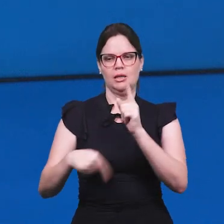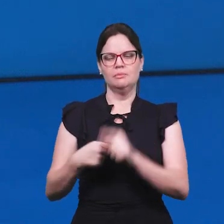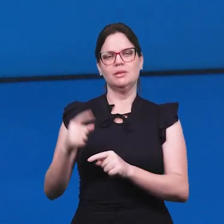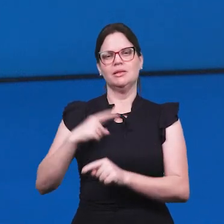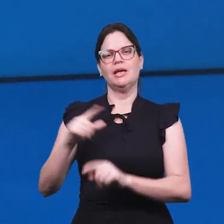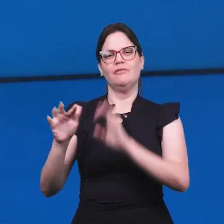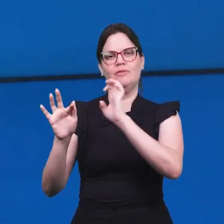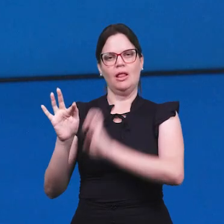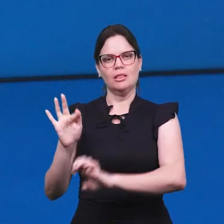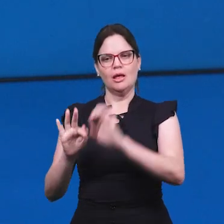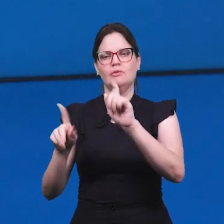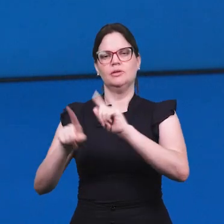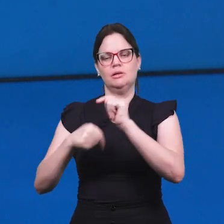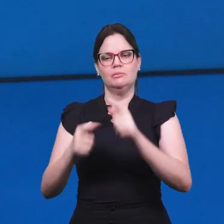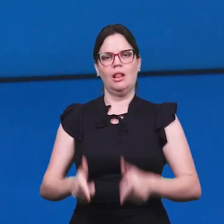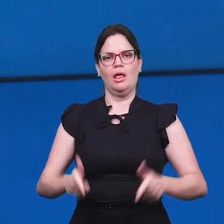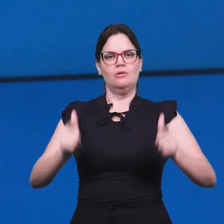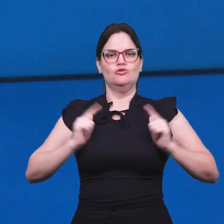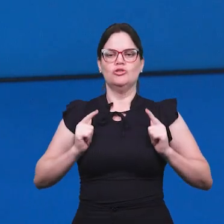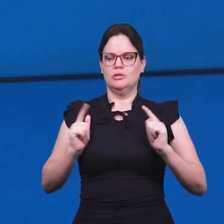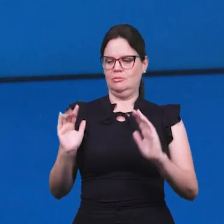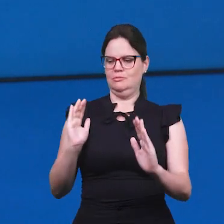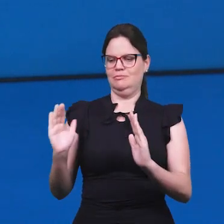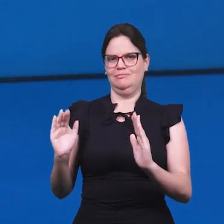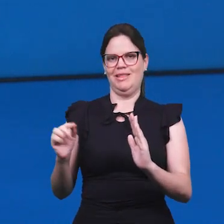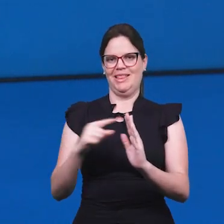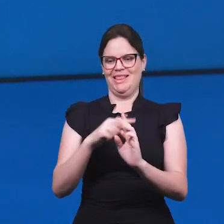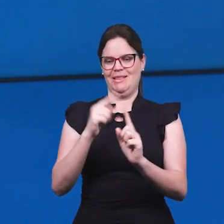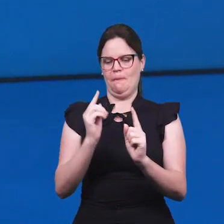de Sardes e depois Filadélfia,